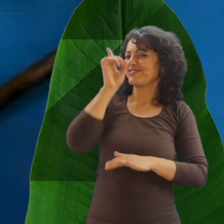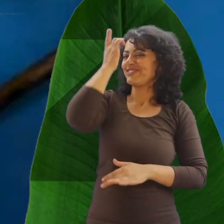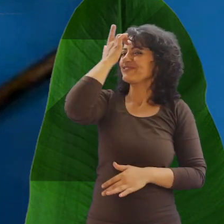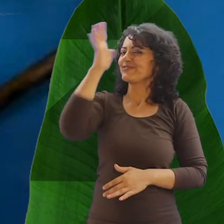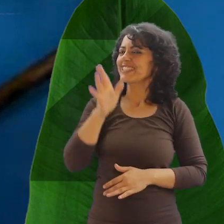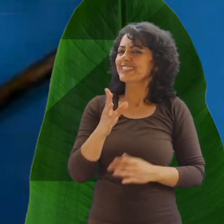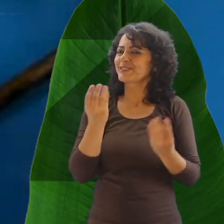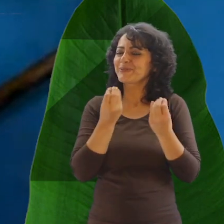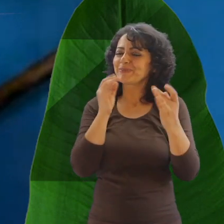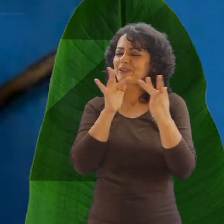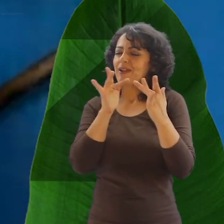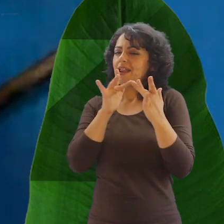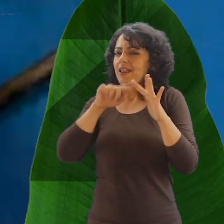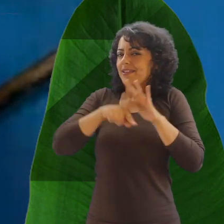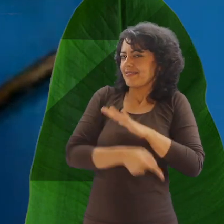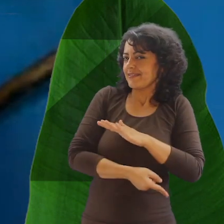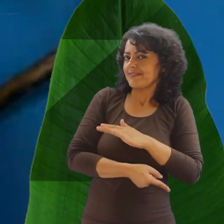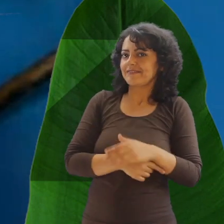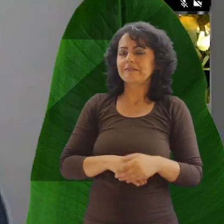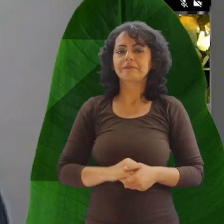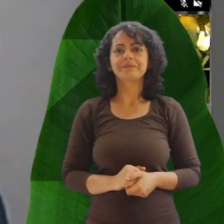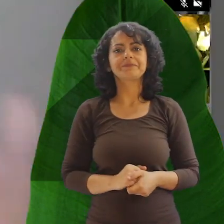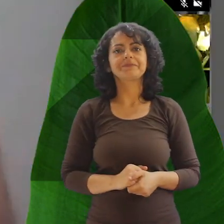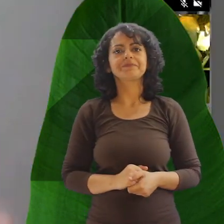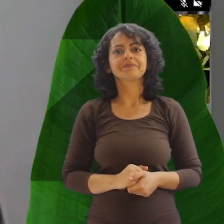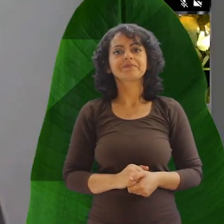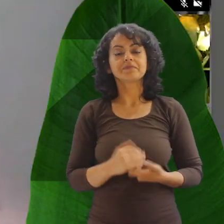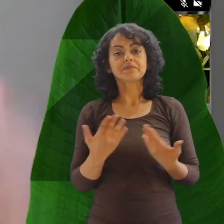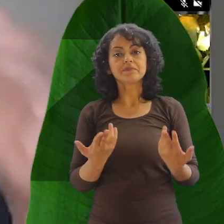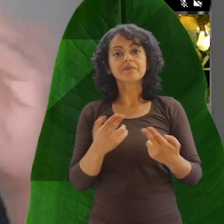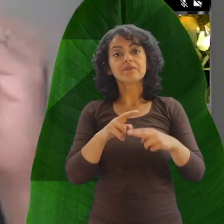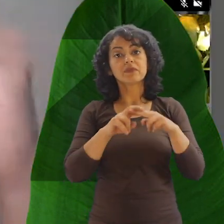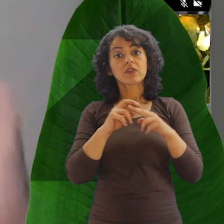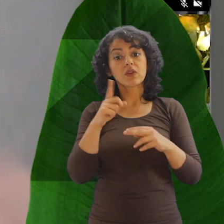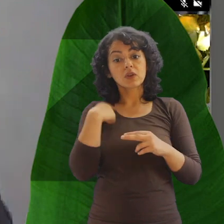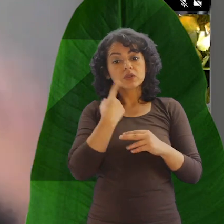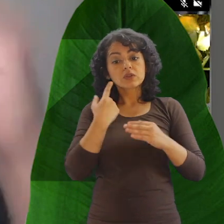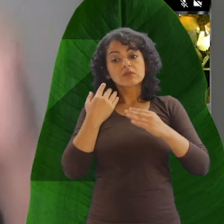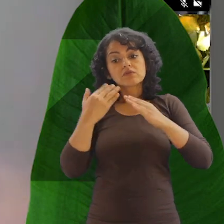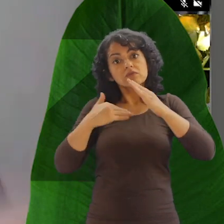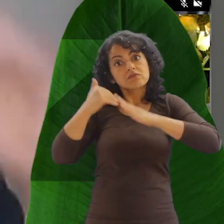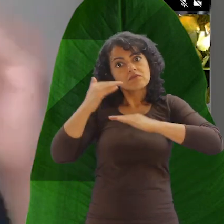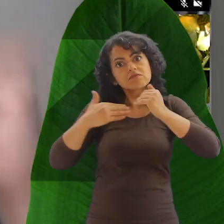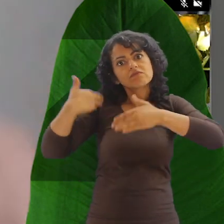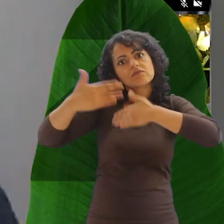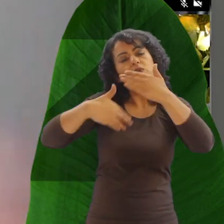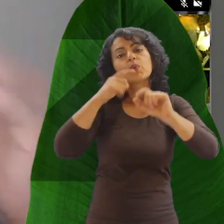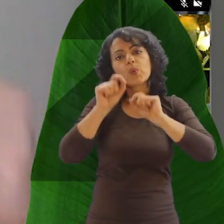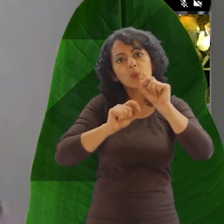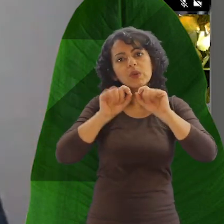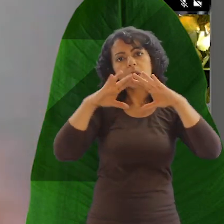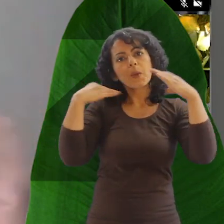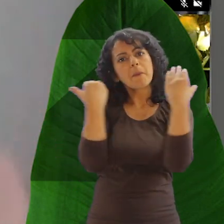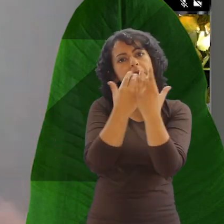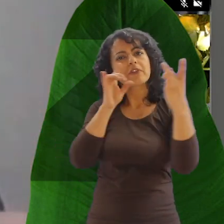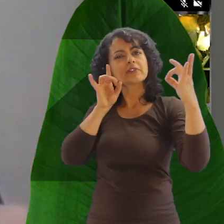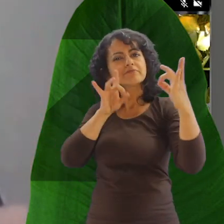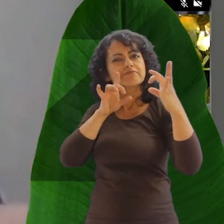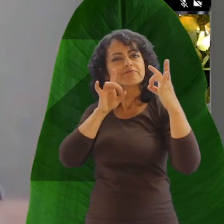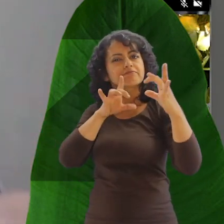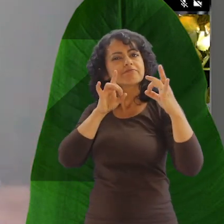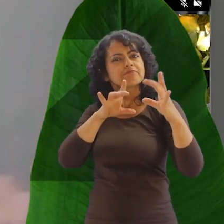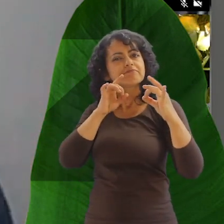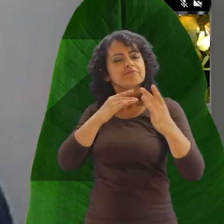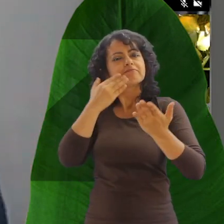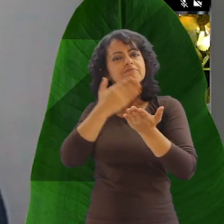intensidade nem sempre é tão fácil de lidar. E aí, com isso, a gente estava construindo movimentos de feedback constantes com a